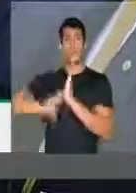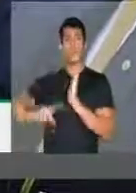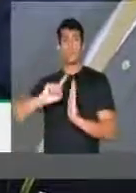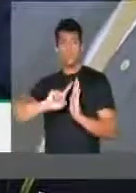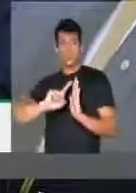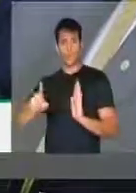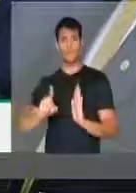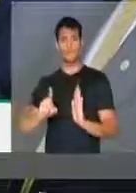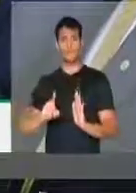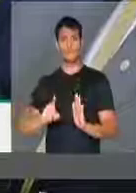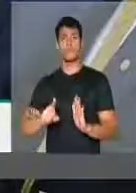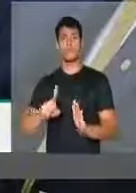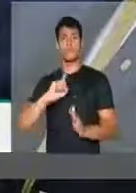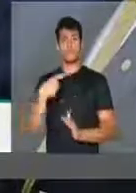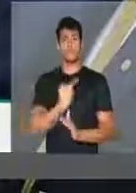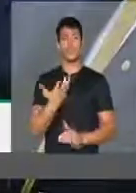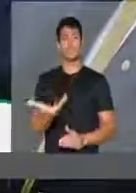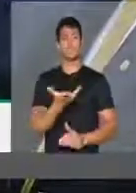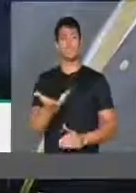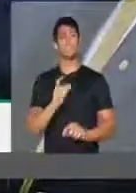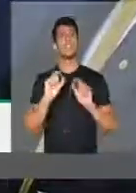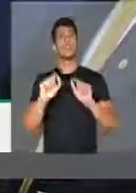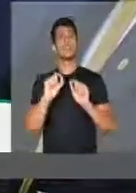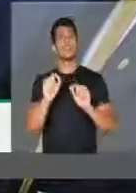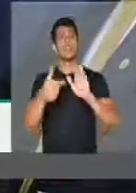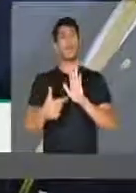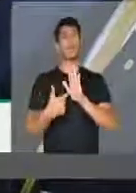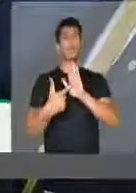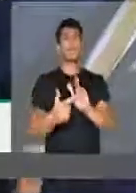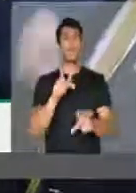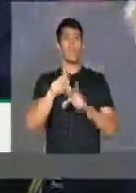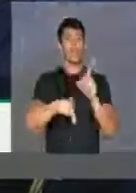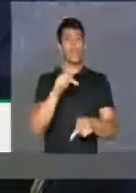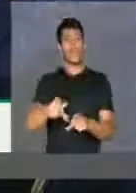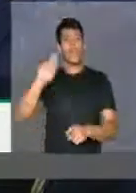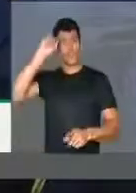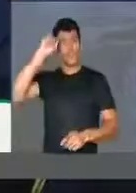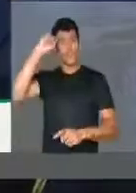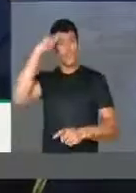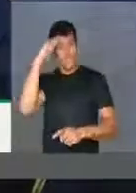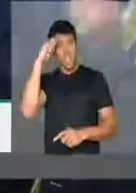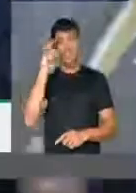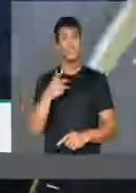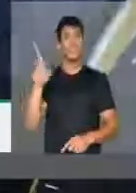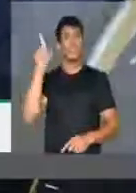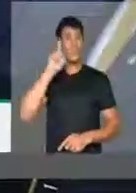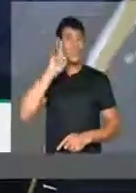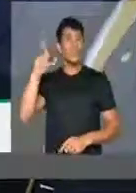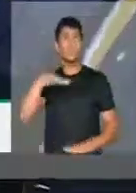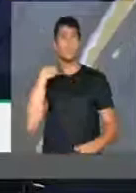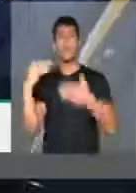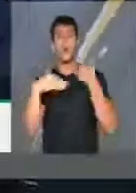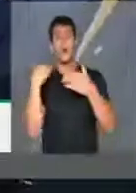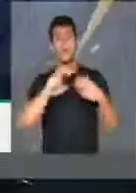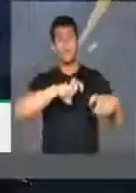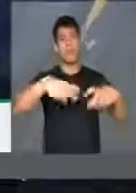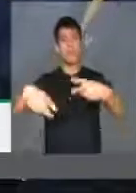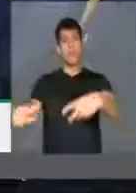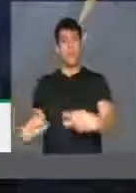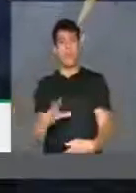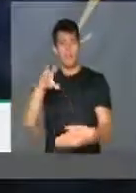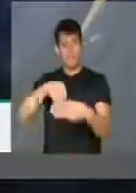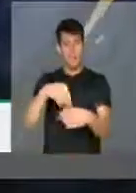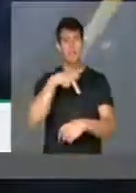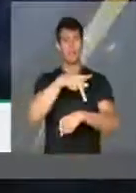votando contra esse relatório. Nós queremos homenagear o povo negro, a juventude negra que vive morrendo nos genocídios deste país.